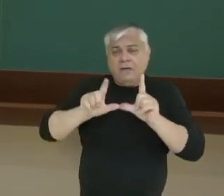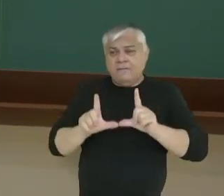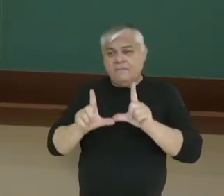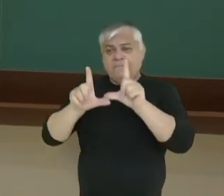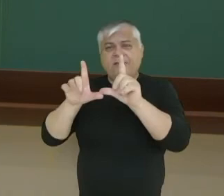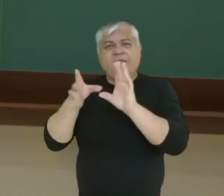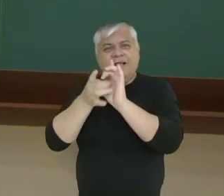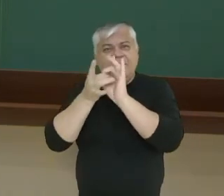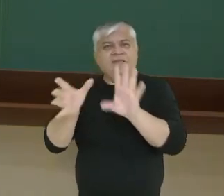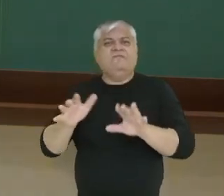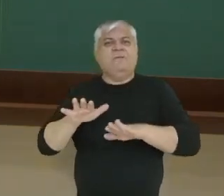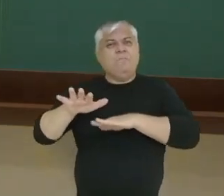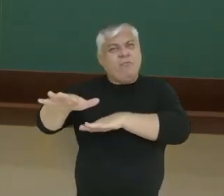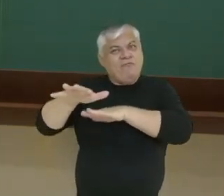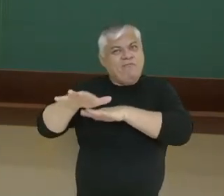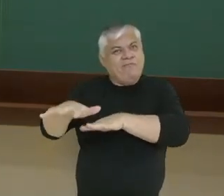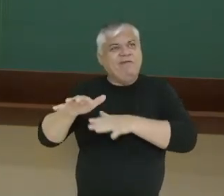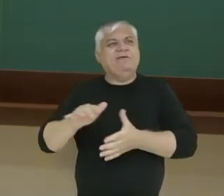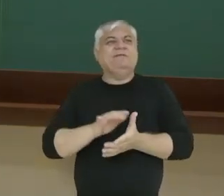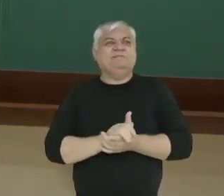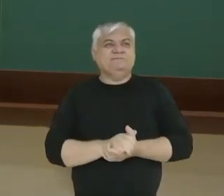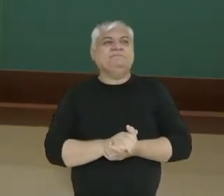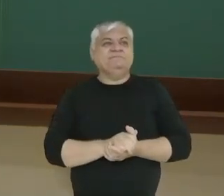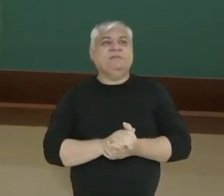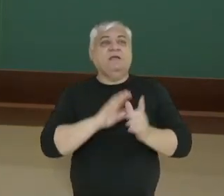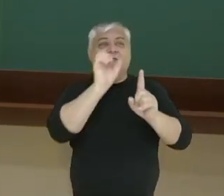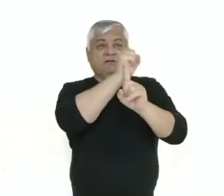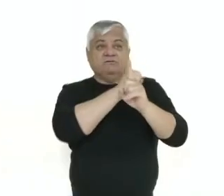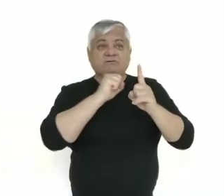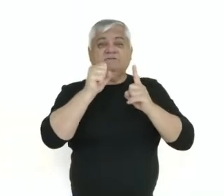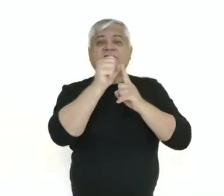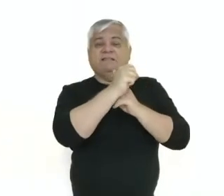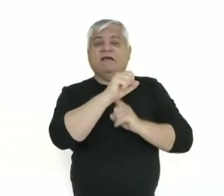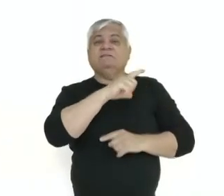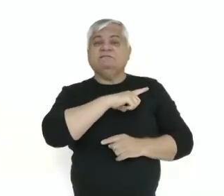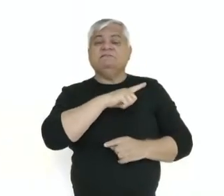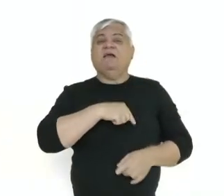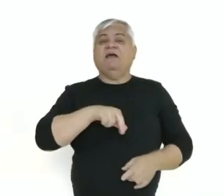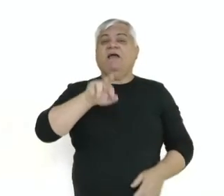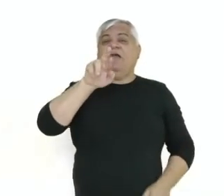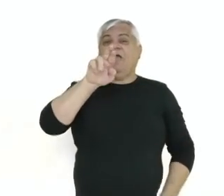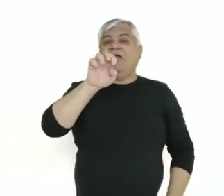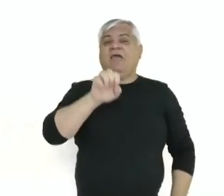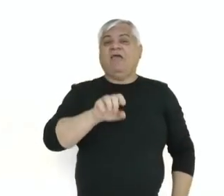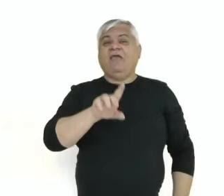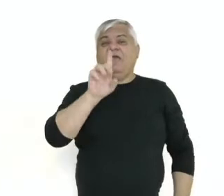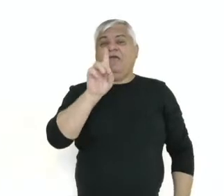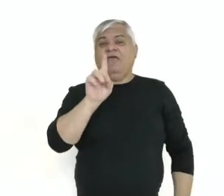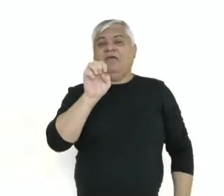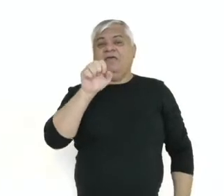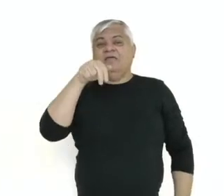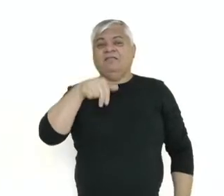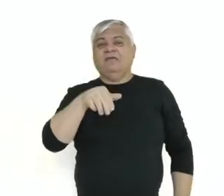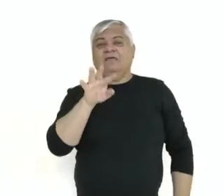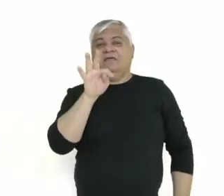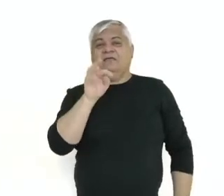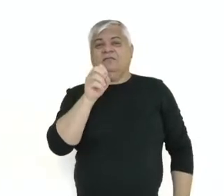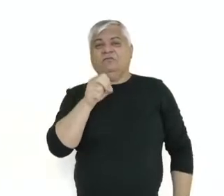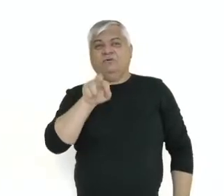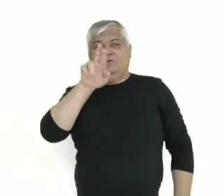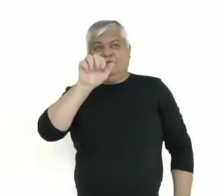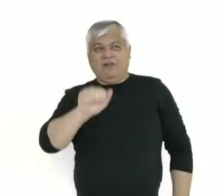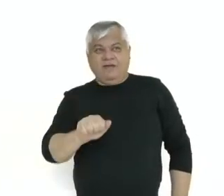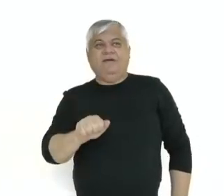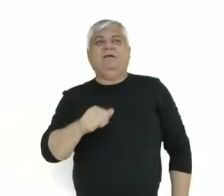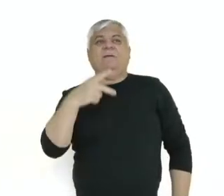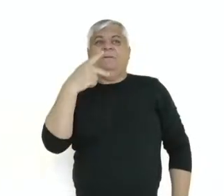abolicionistas desse movimento. Dentre as sociedades abolicionistas, a gente pode citar algumas delas. Então, a gente tem a